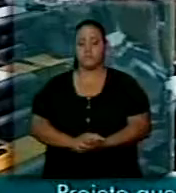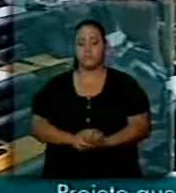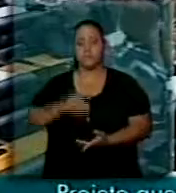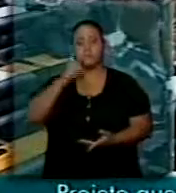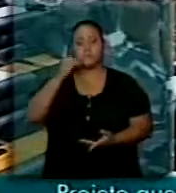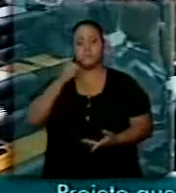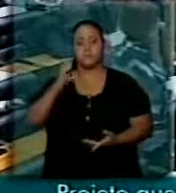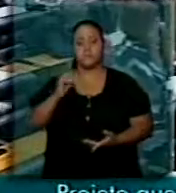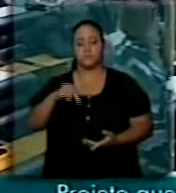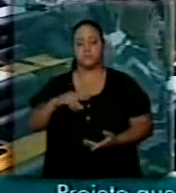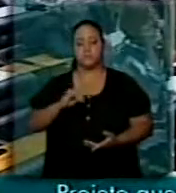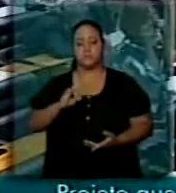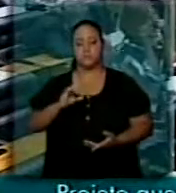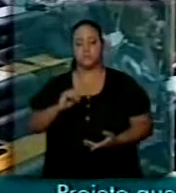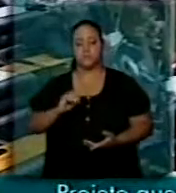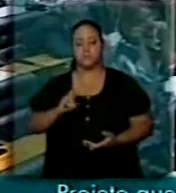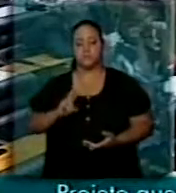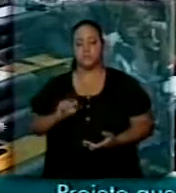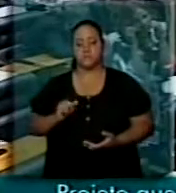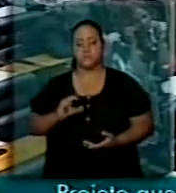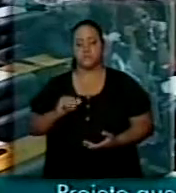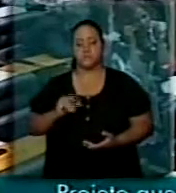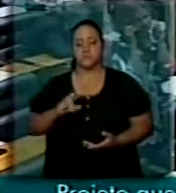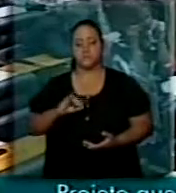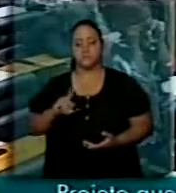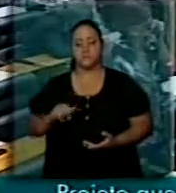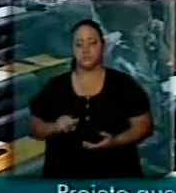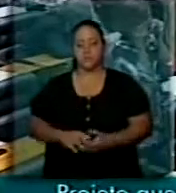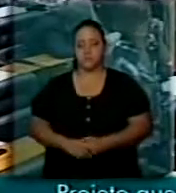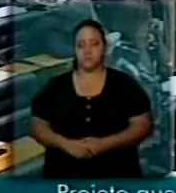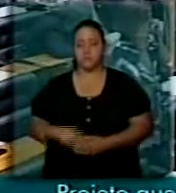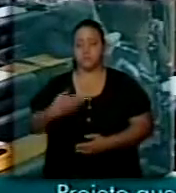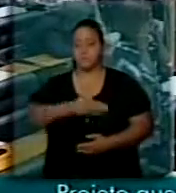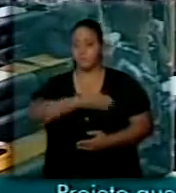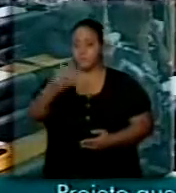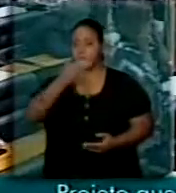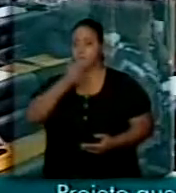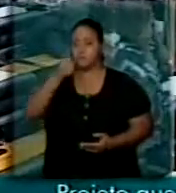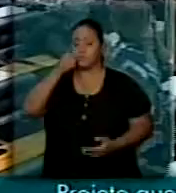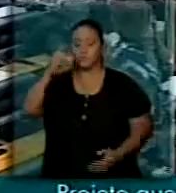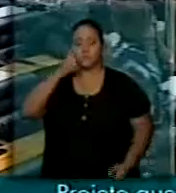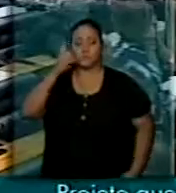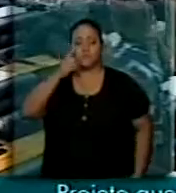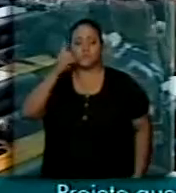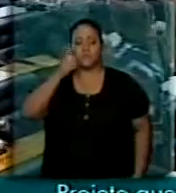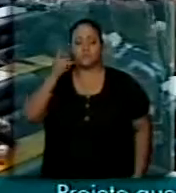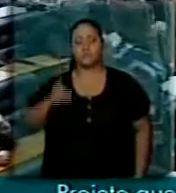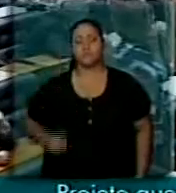Senhor Vacareza, com a palavra. Senhor presidente, senhoras e senhores deputados,